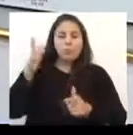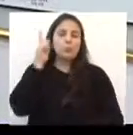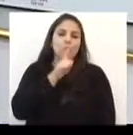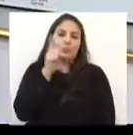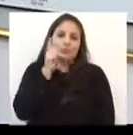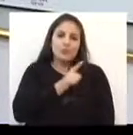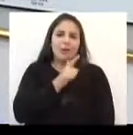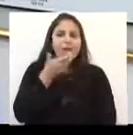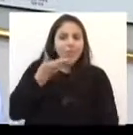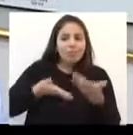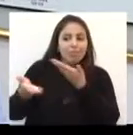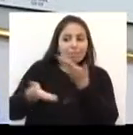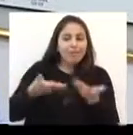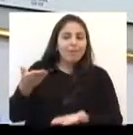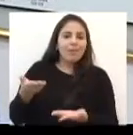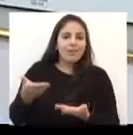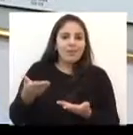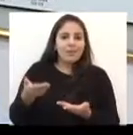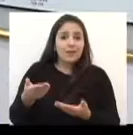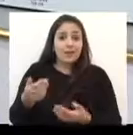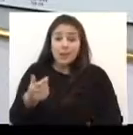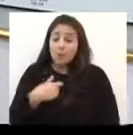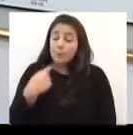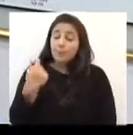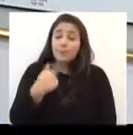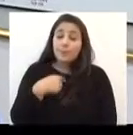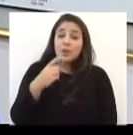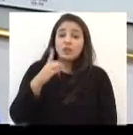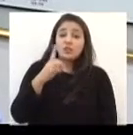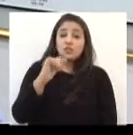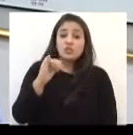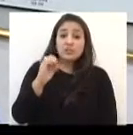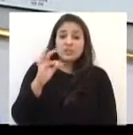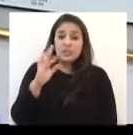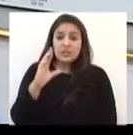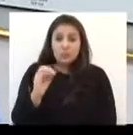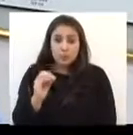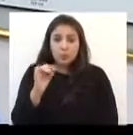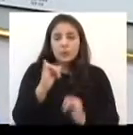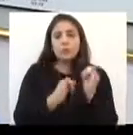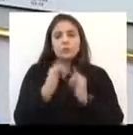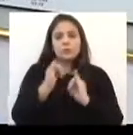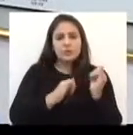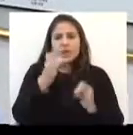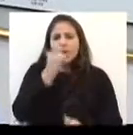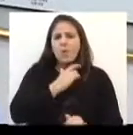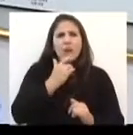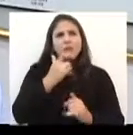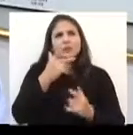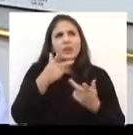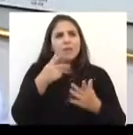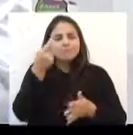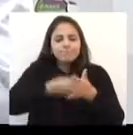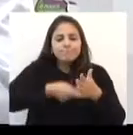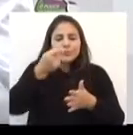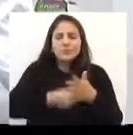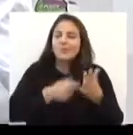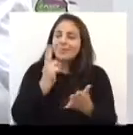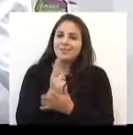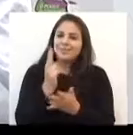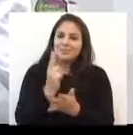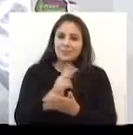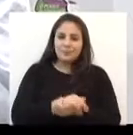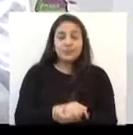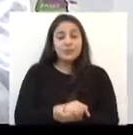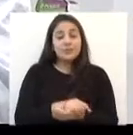suas encomendas. Então, o meu distrito industrial, pequeno e médio empreendedor, é questão de honra lutar por isso sempre. E